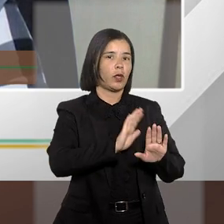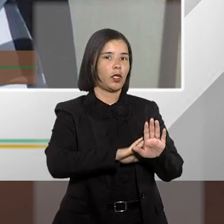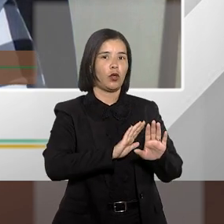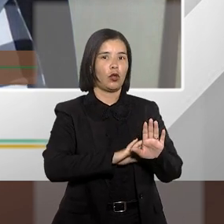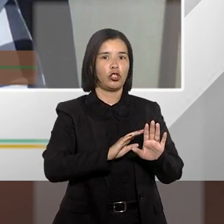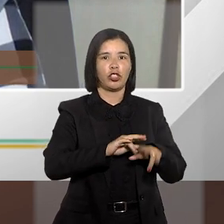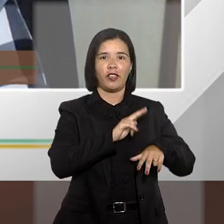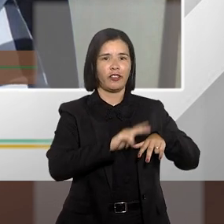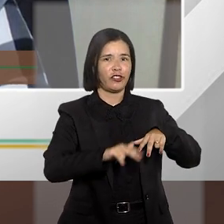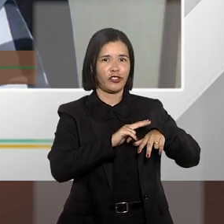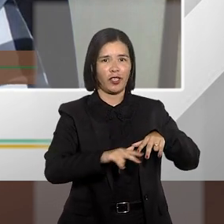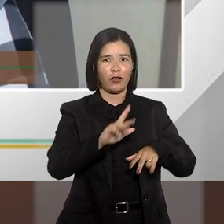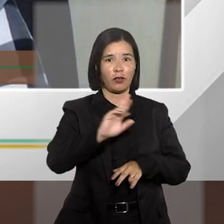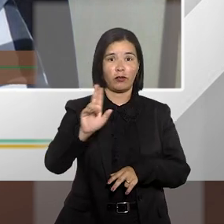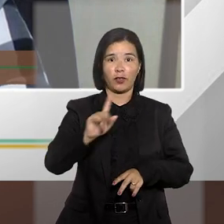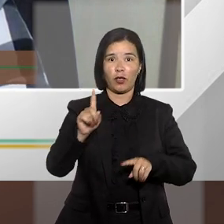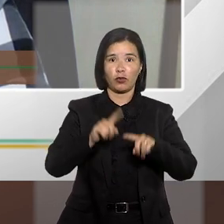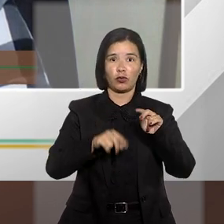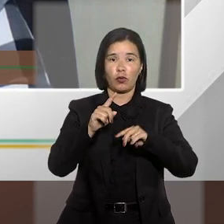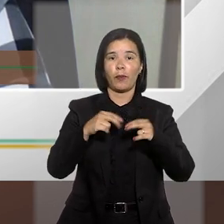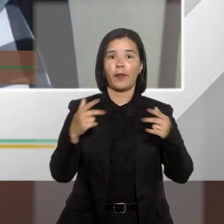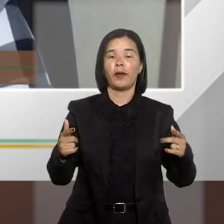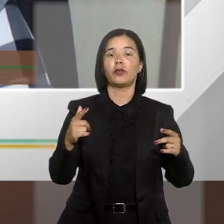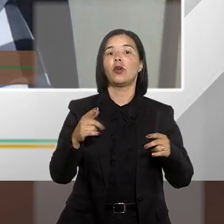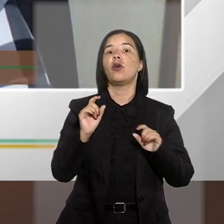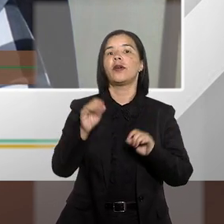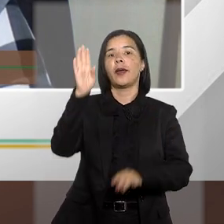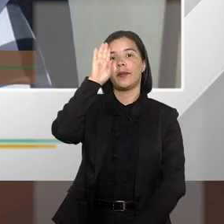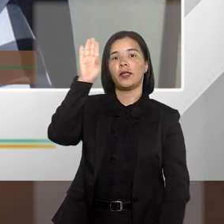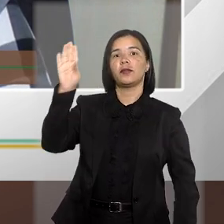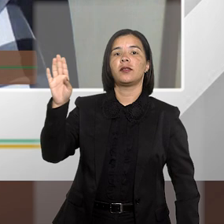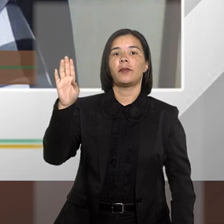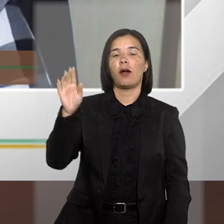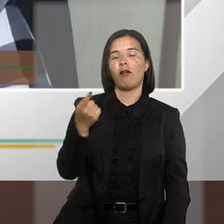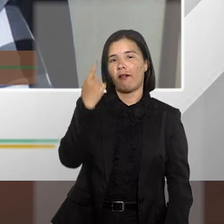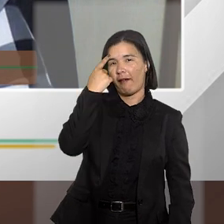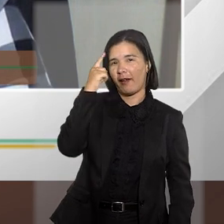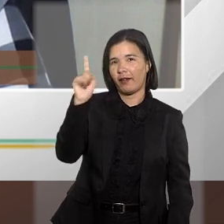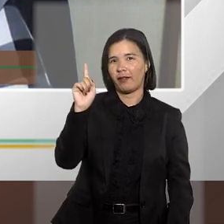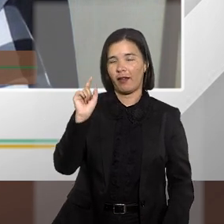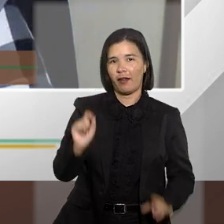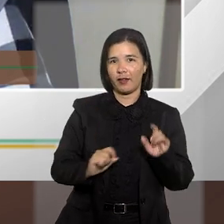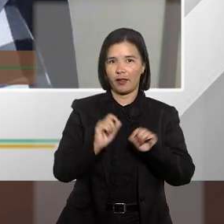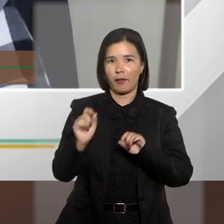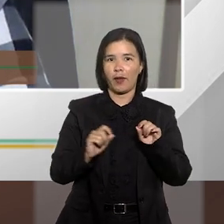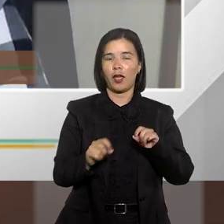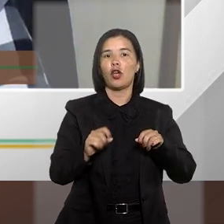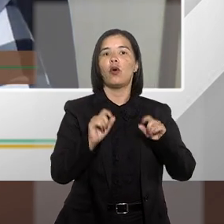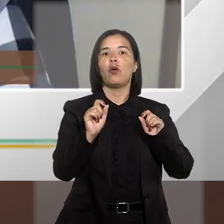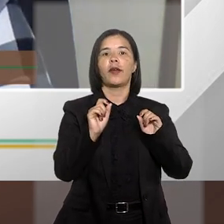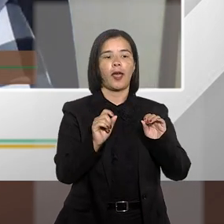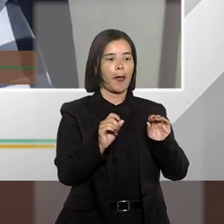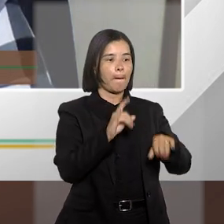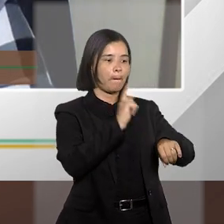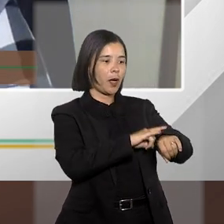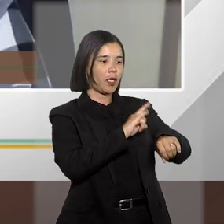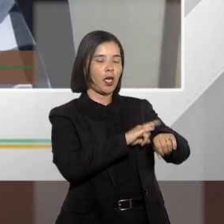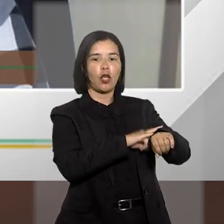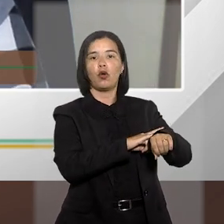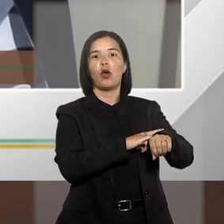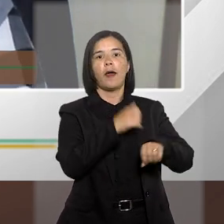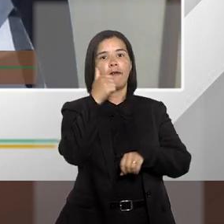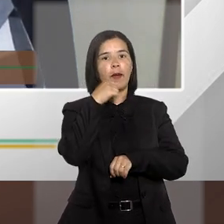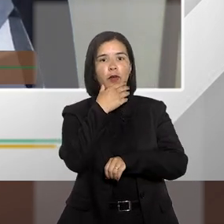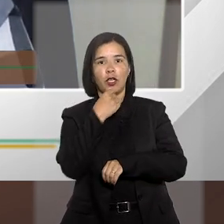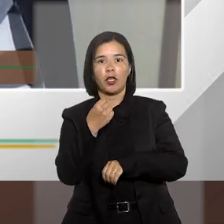infelizmente, ela é um instrumento que tem como principal viés criar a ideia de que se quer criar banheiro no sexo, que se tem o kit gay.